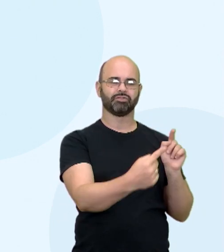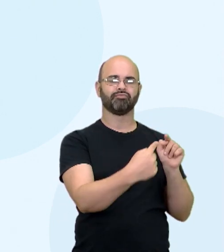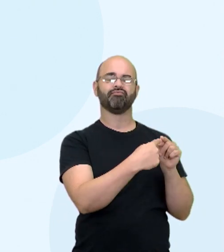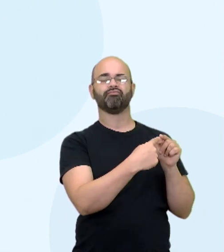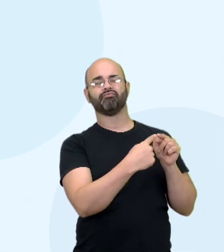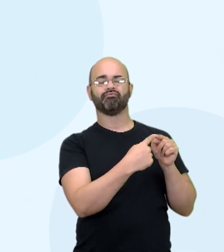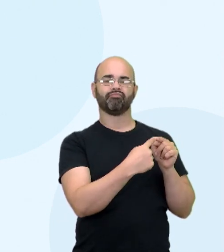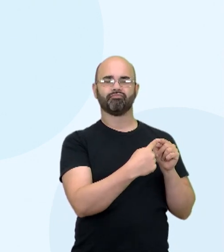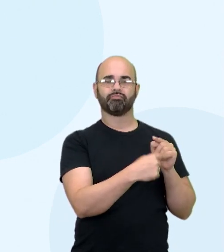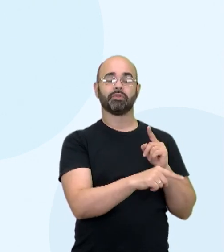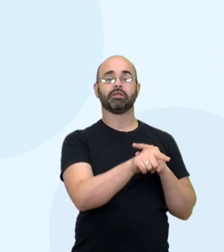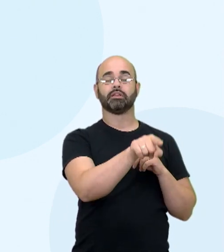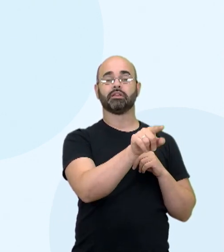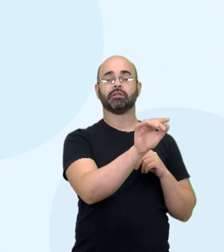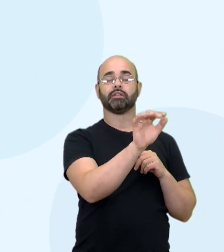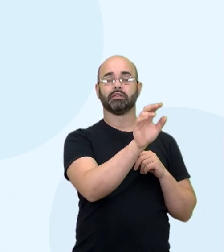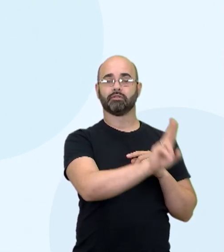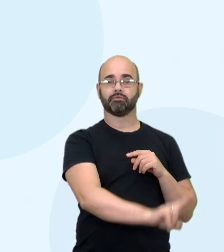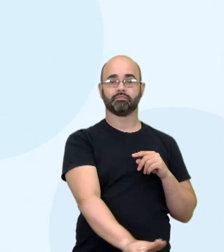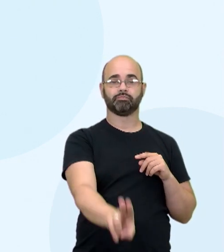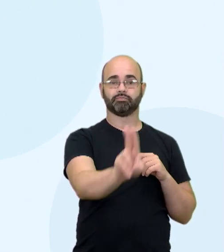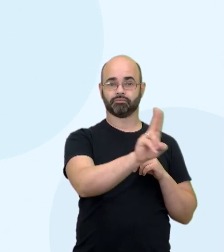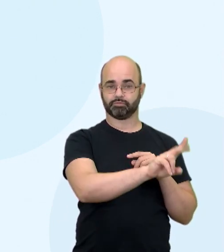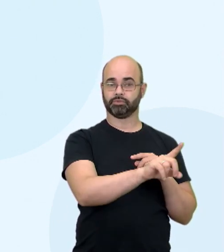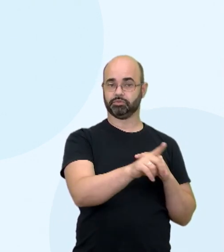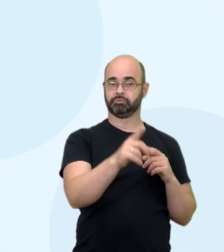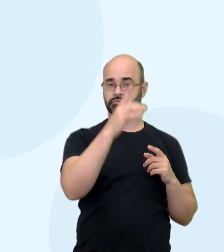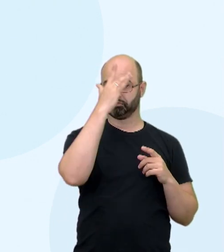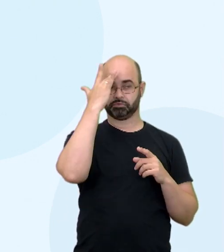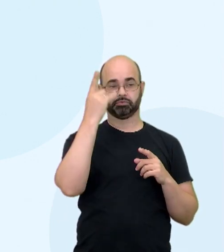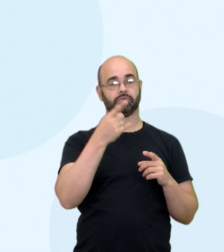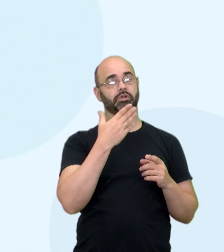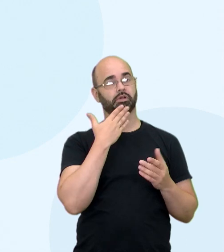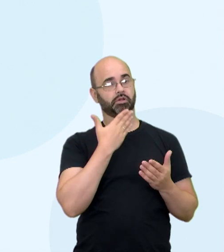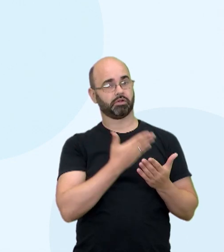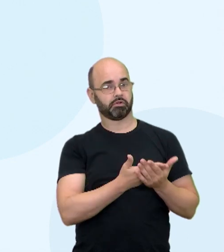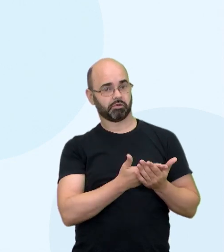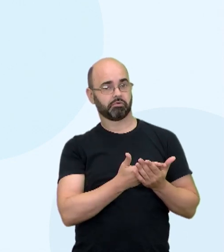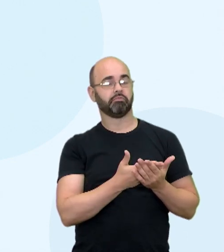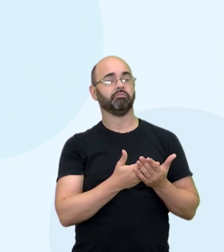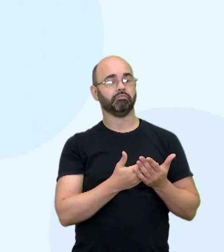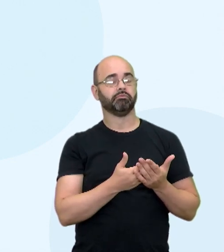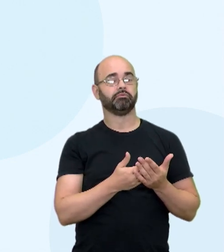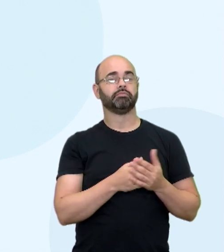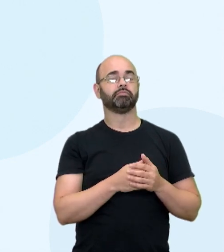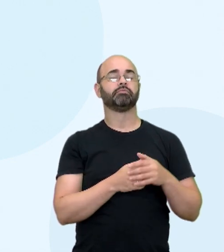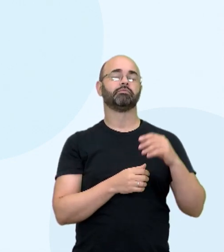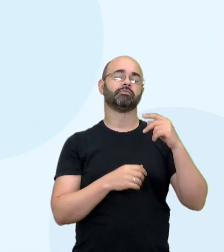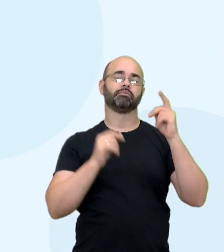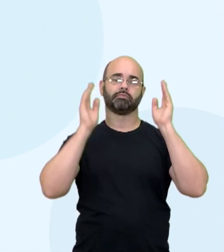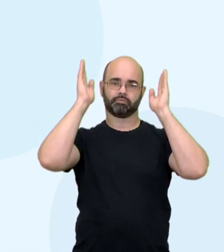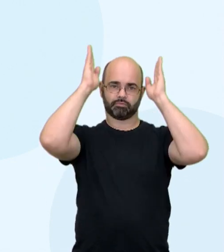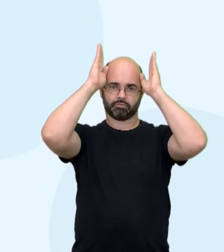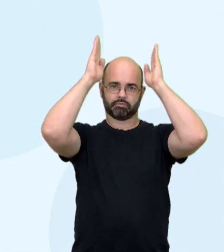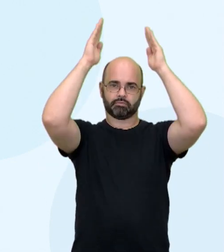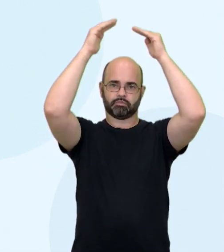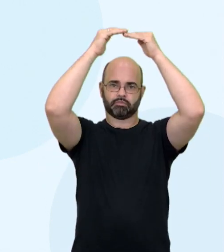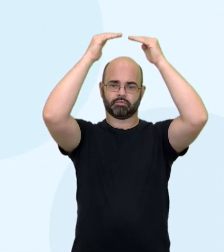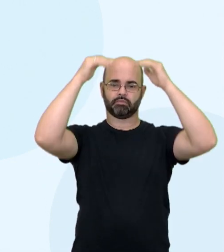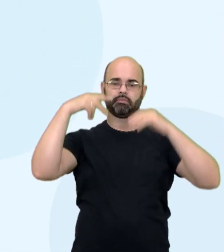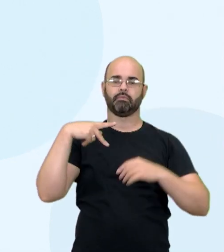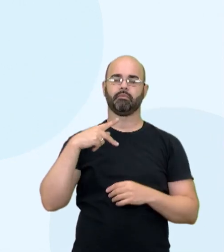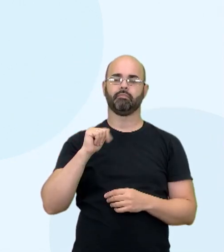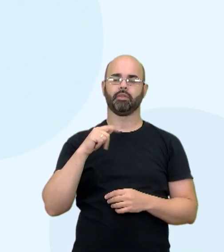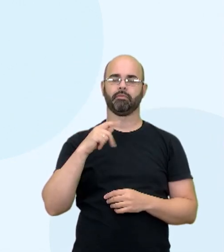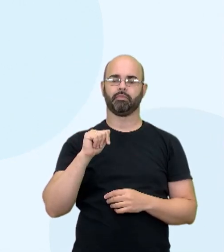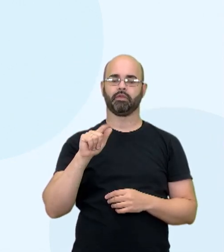as universidades começam a gozar de tamanho prestígio que o Papa Gregório IX publica